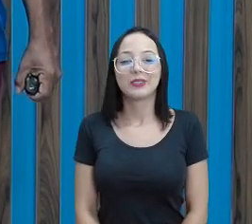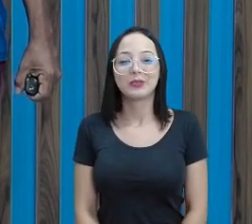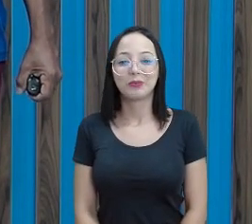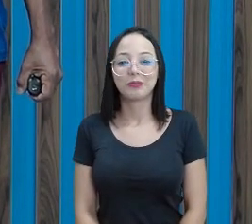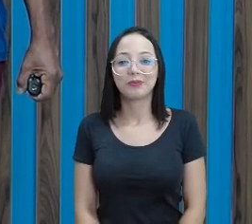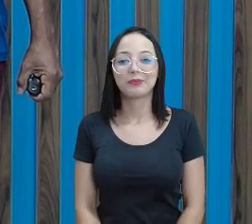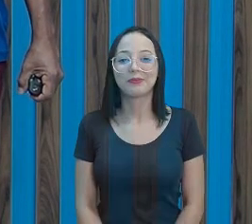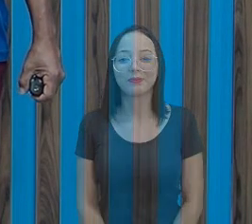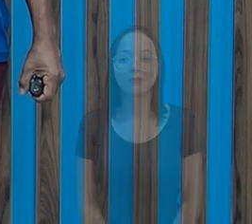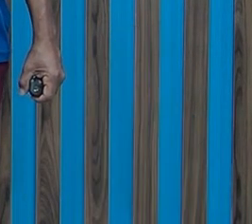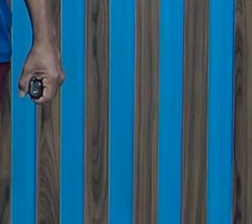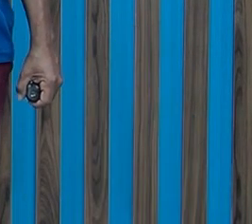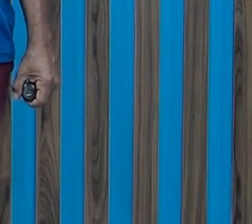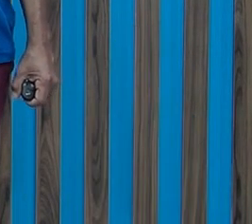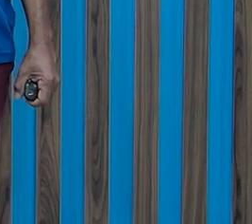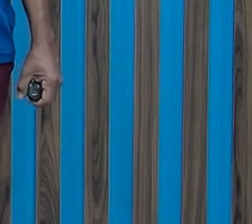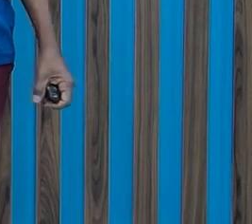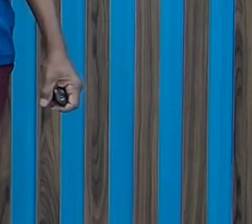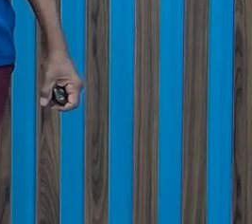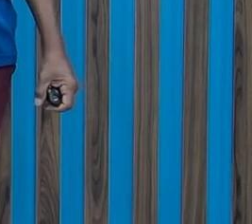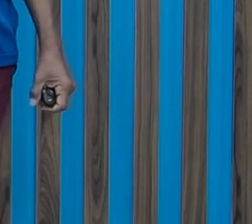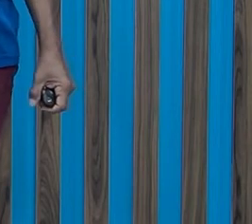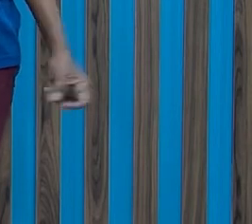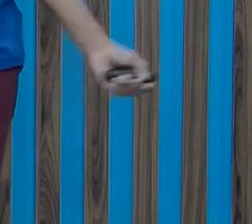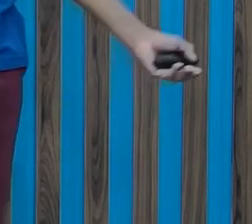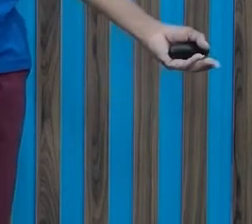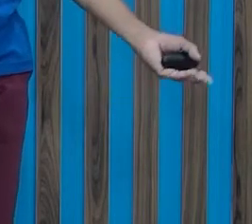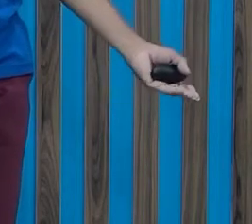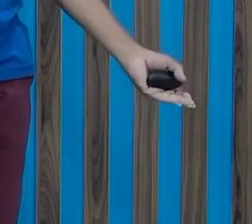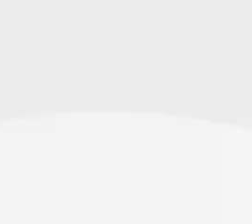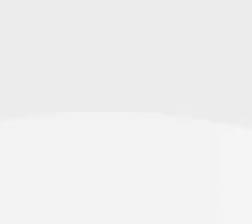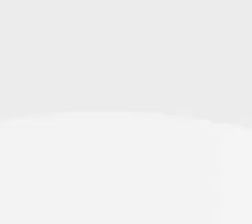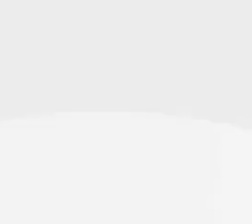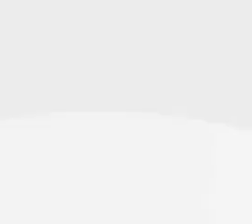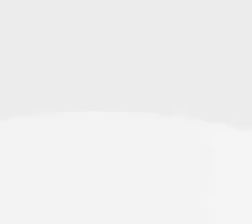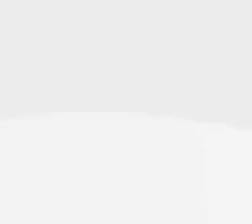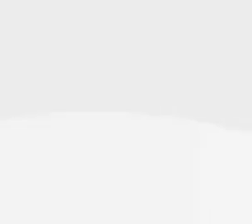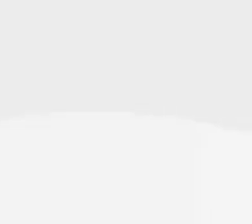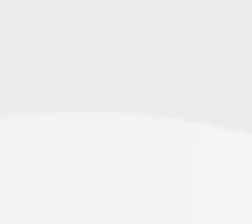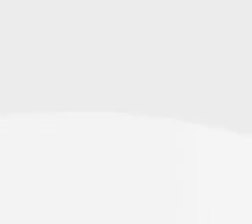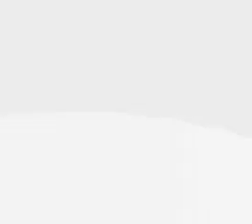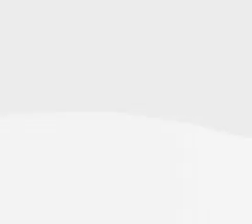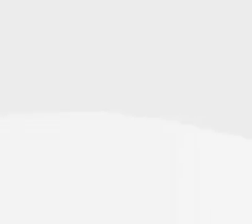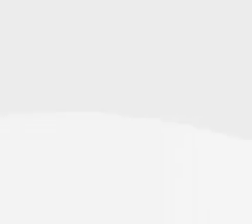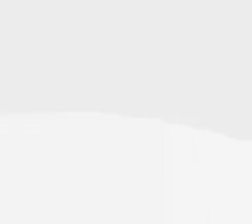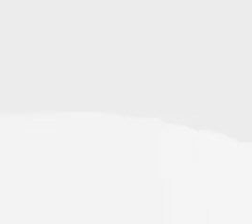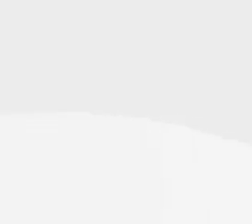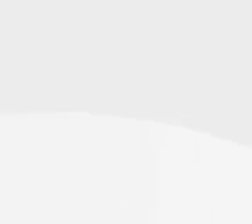Poxa!